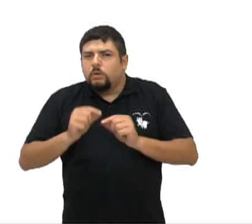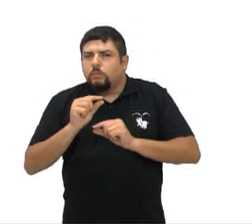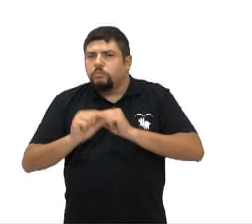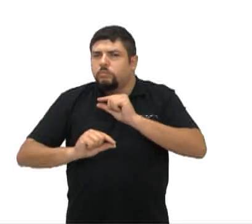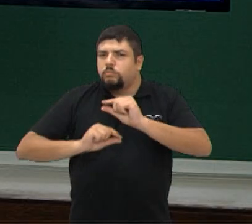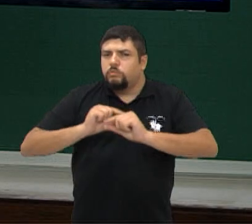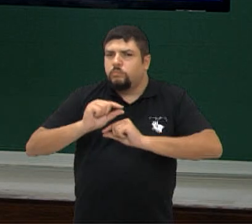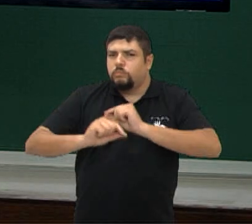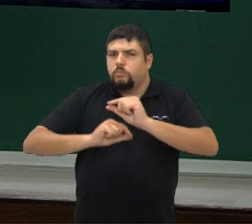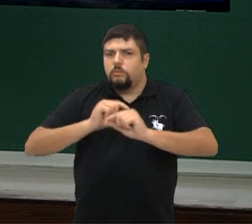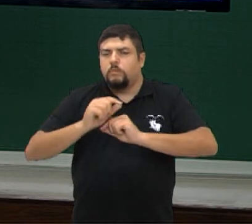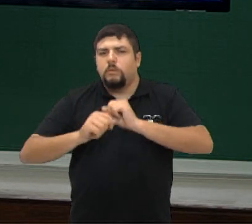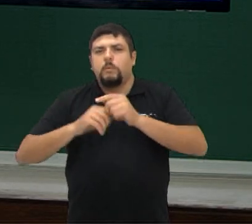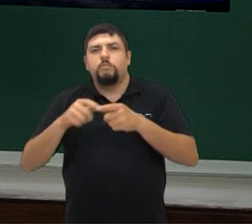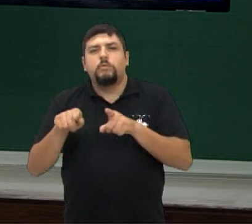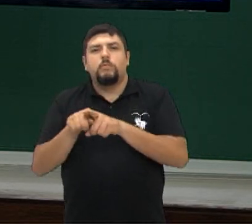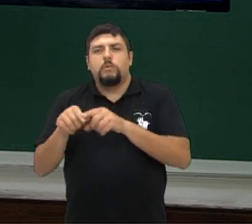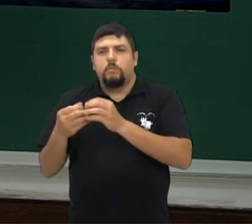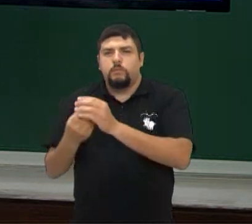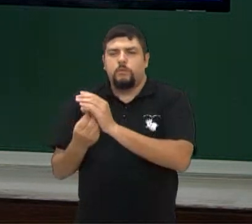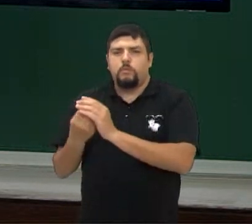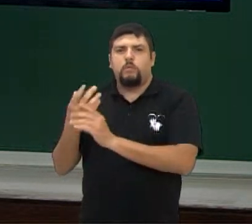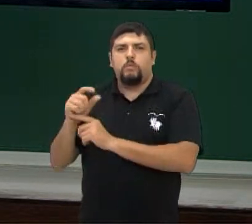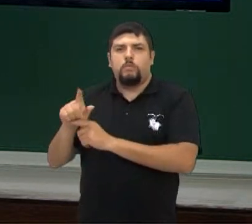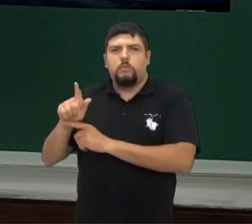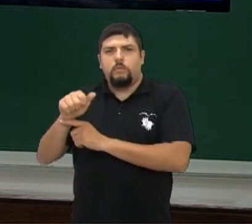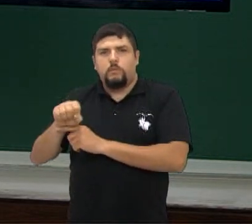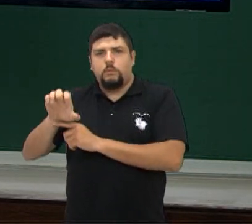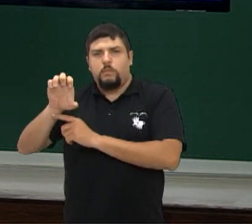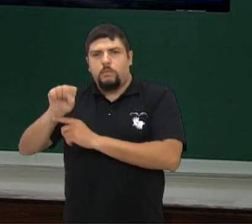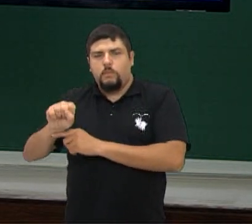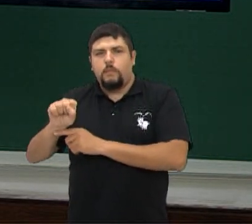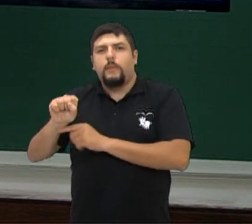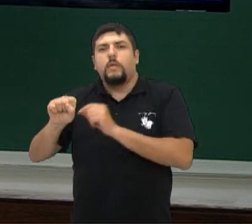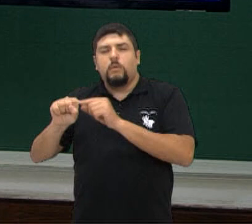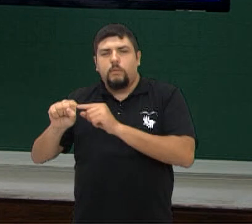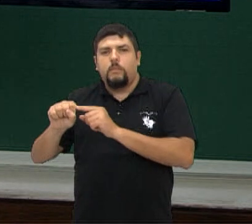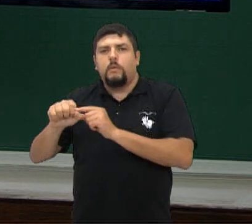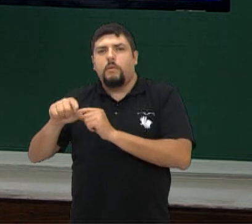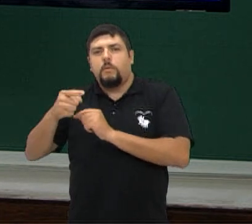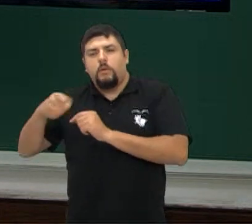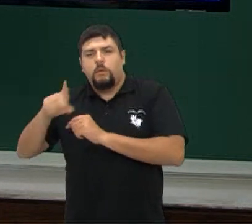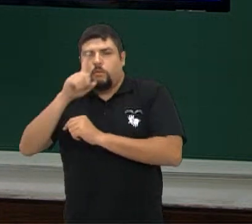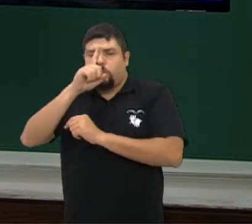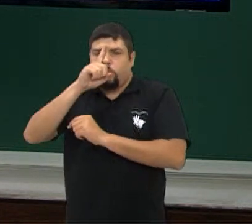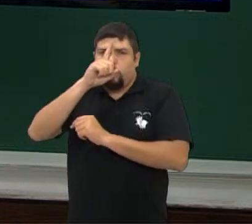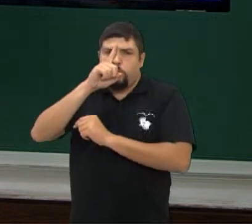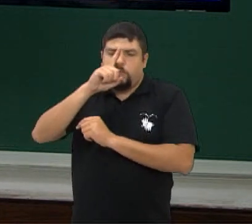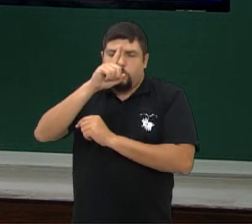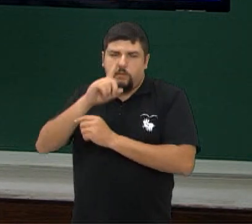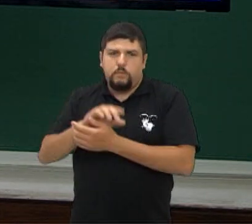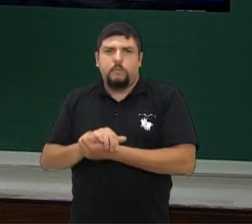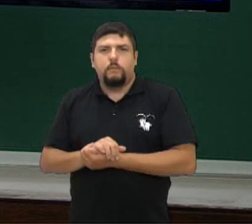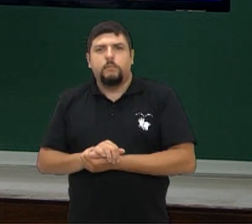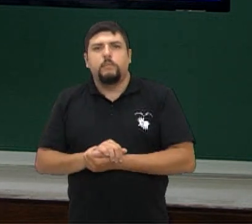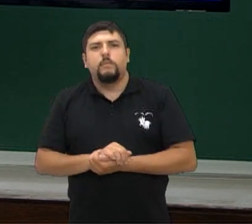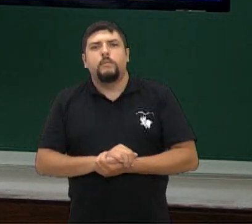concentração aqui seria uma outra opção de ter mais gases não tóxicos nessa situação aí.